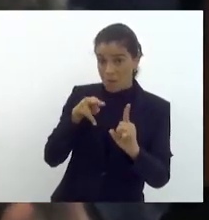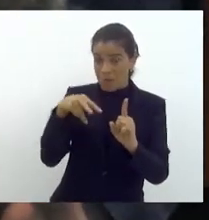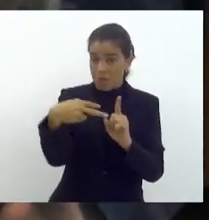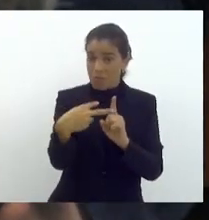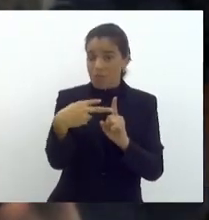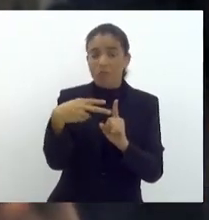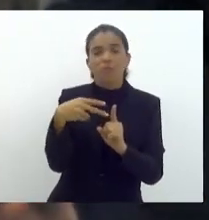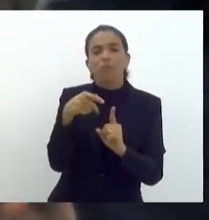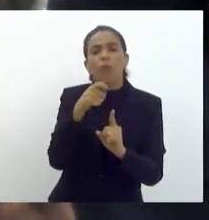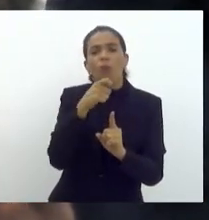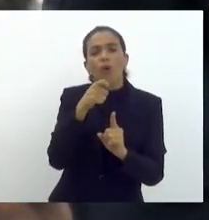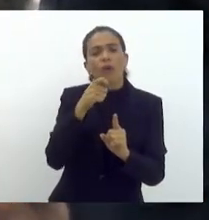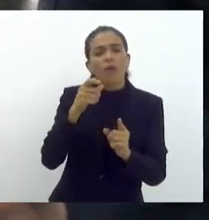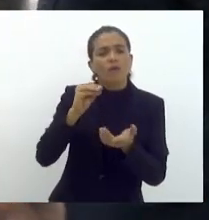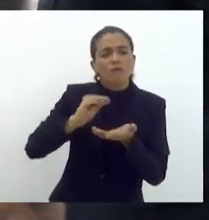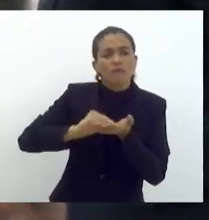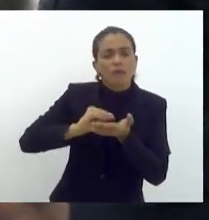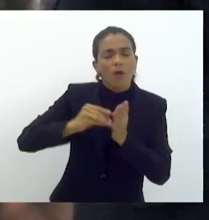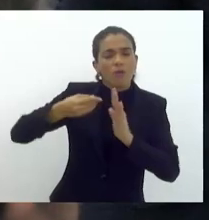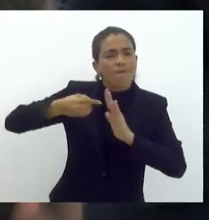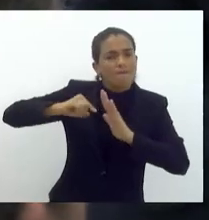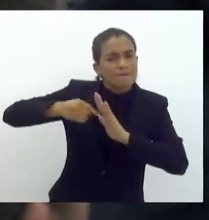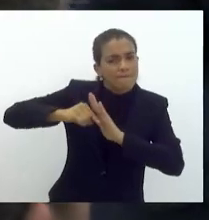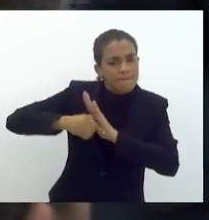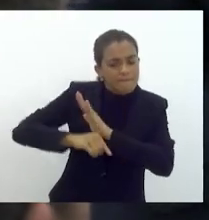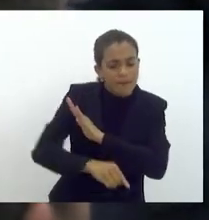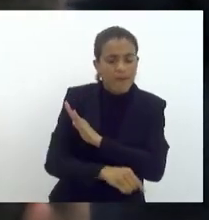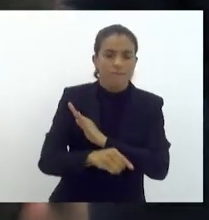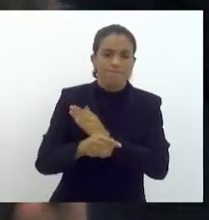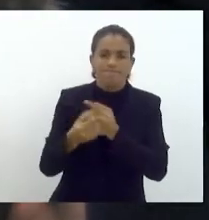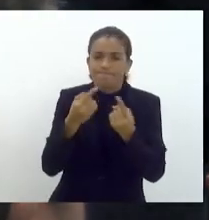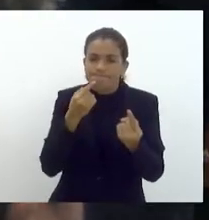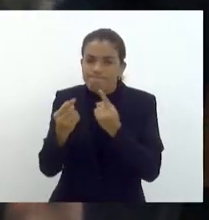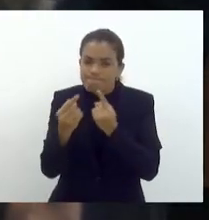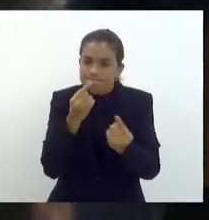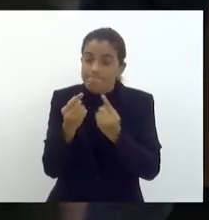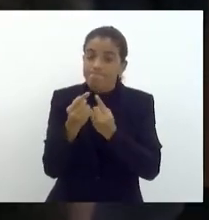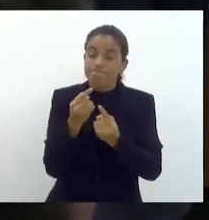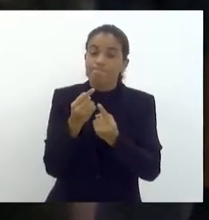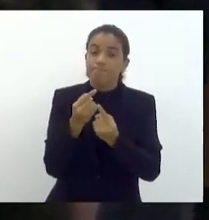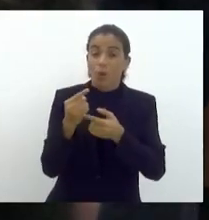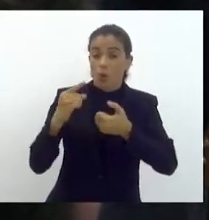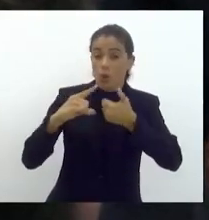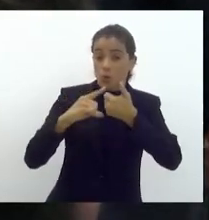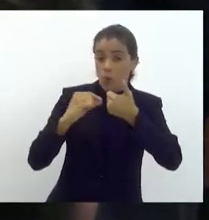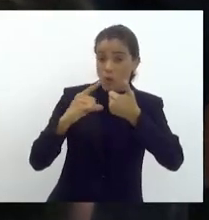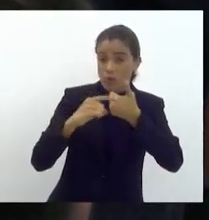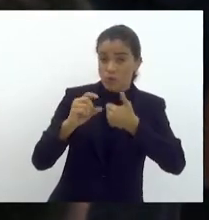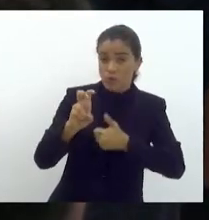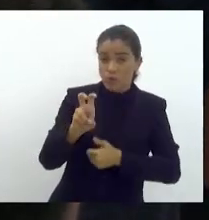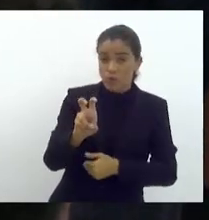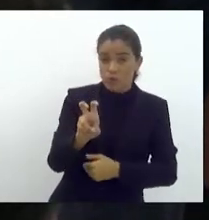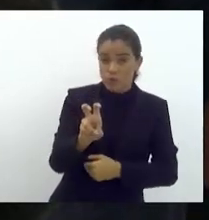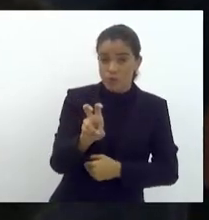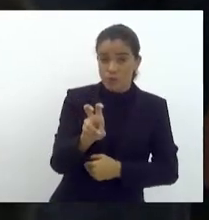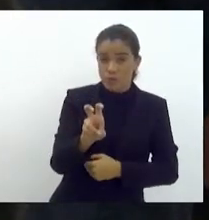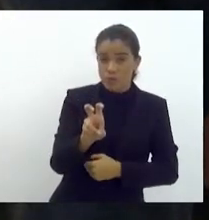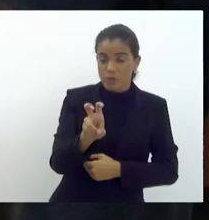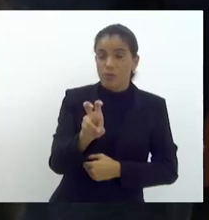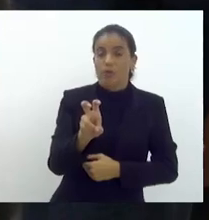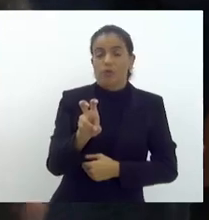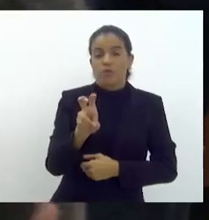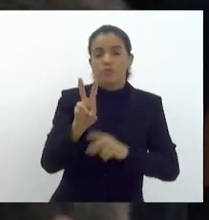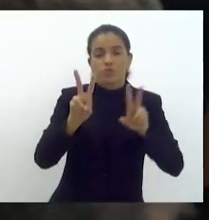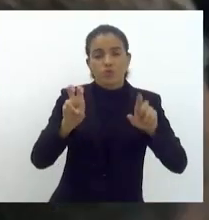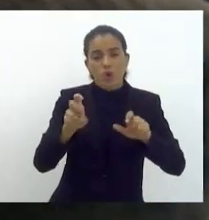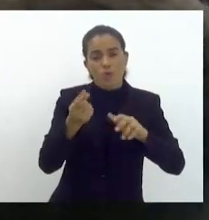não aprofundamento de um diálogo no artigo quinto do